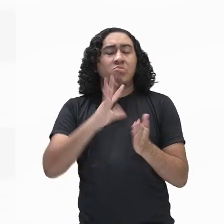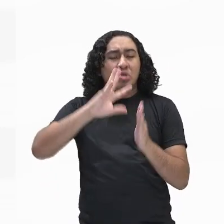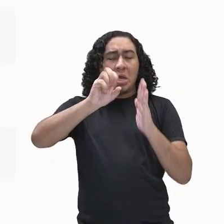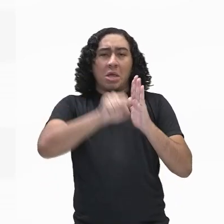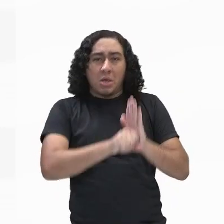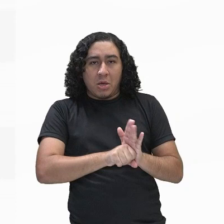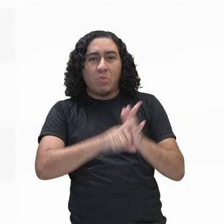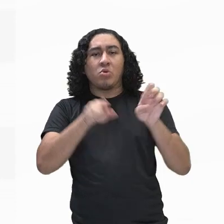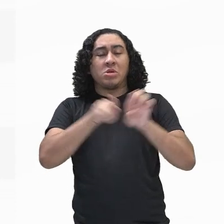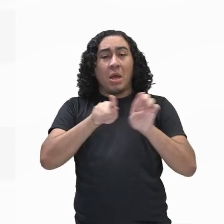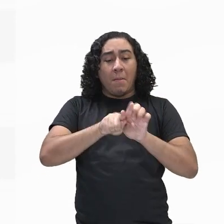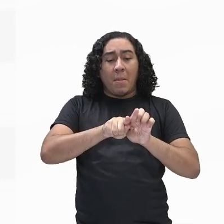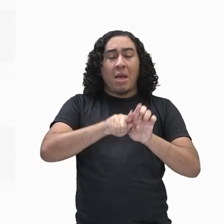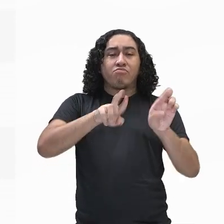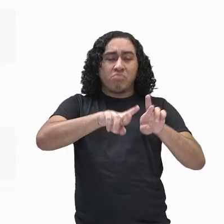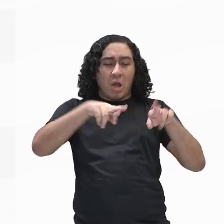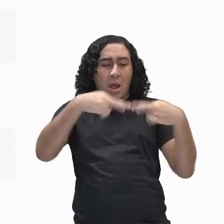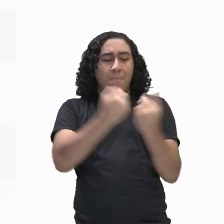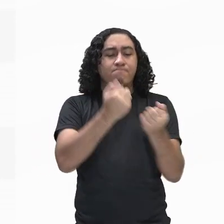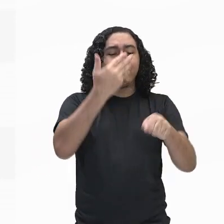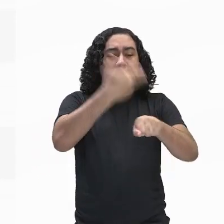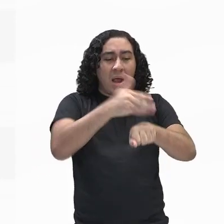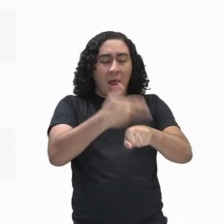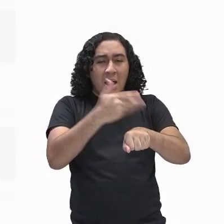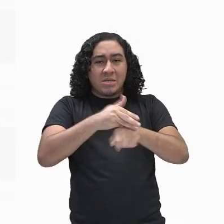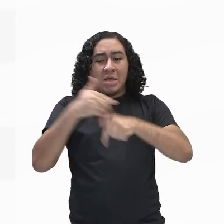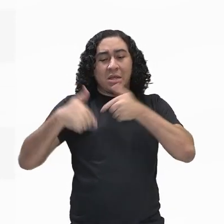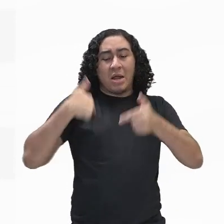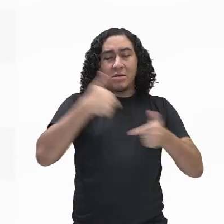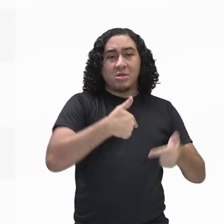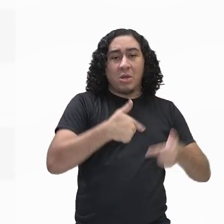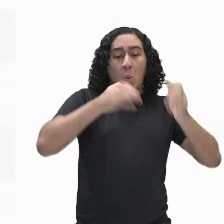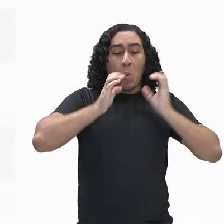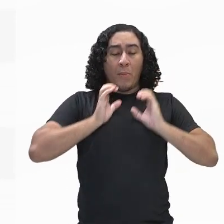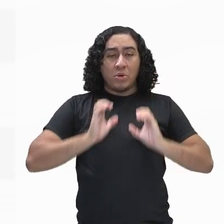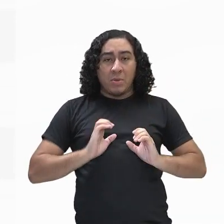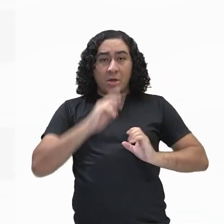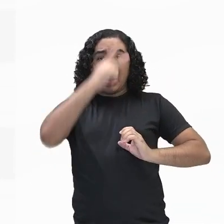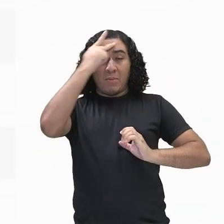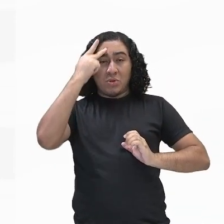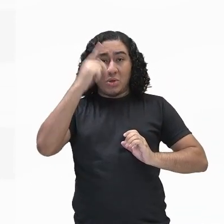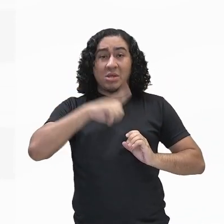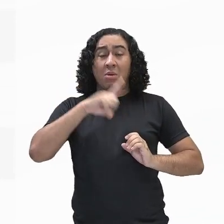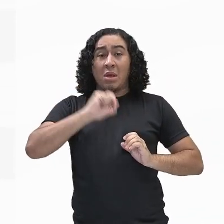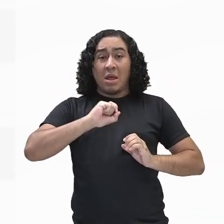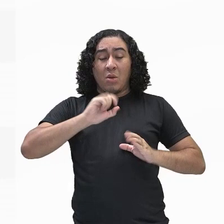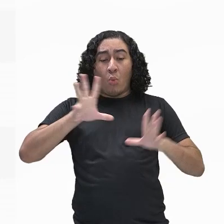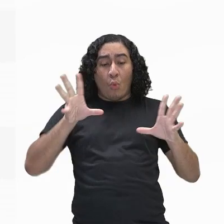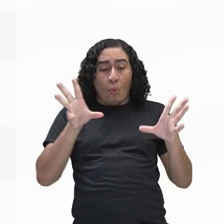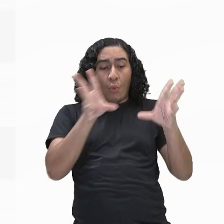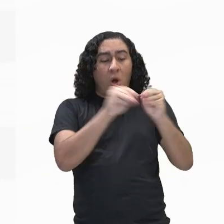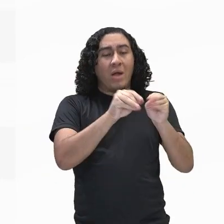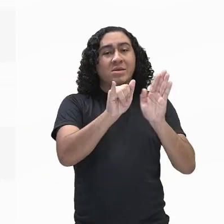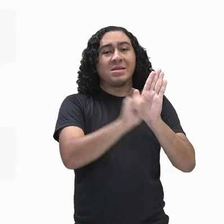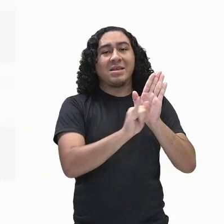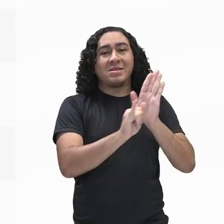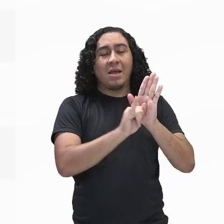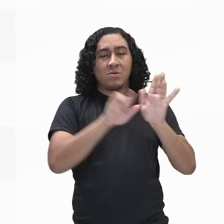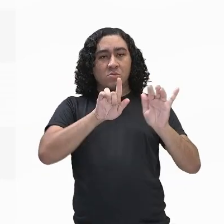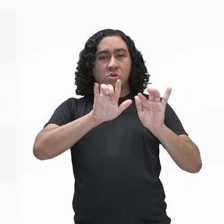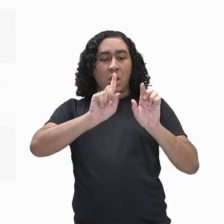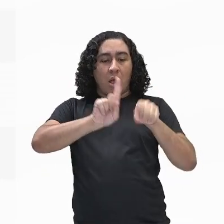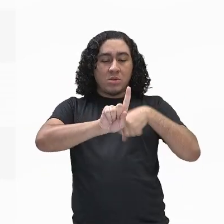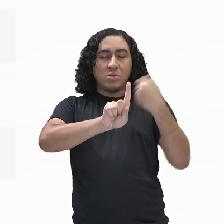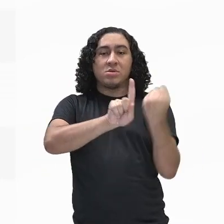rituais, práticas, tradições e comportamentos que caracterizam a identidade de uma sociedade. Talvez você já tenha